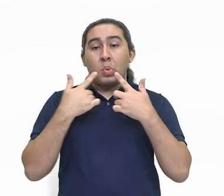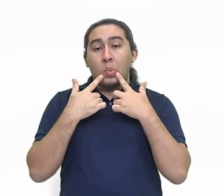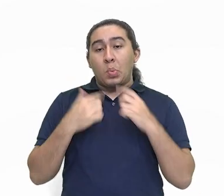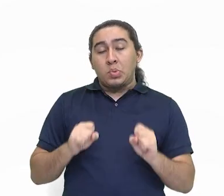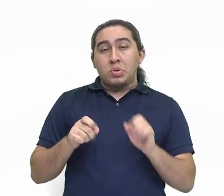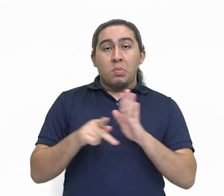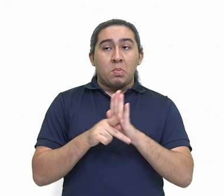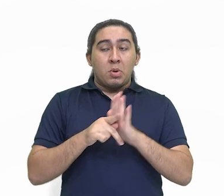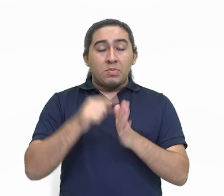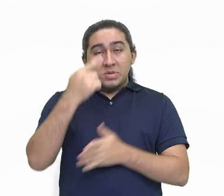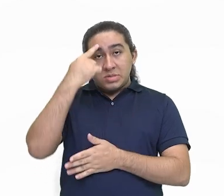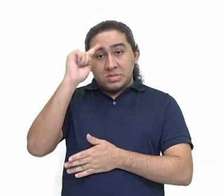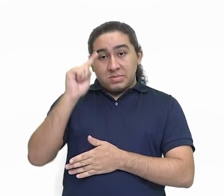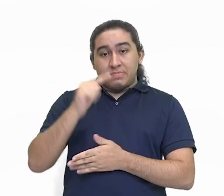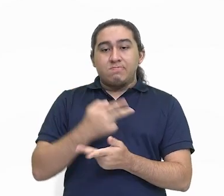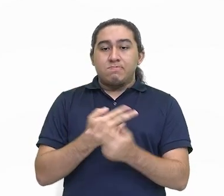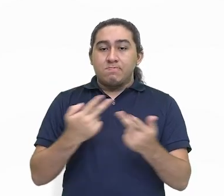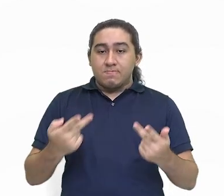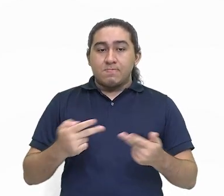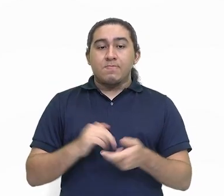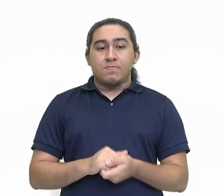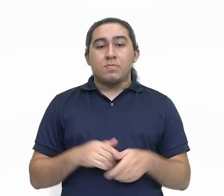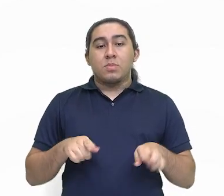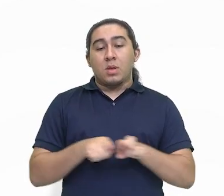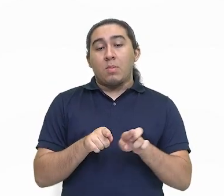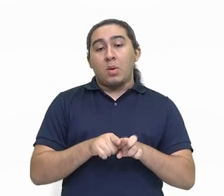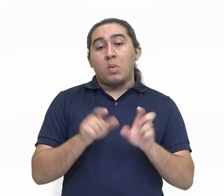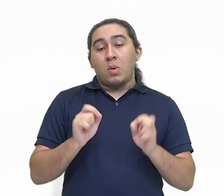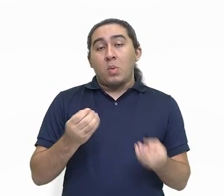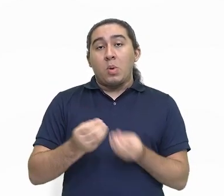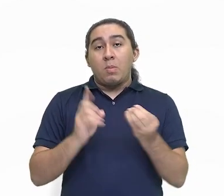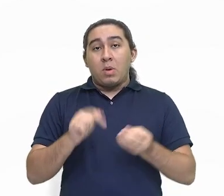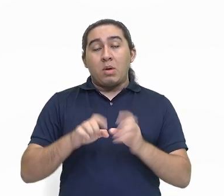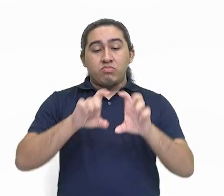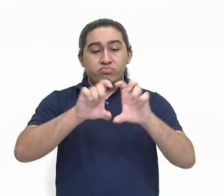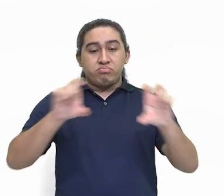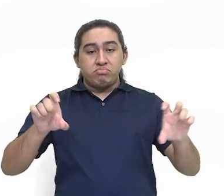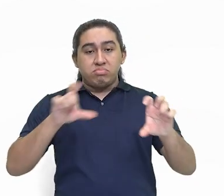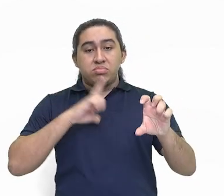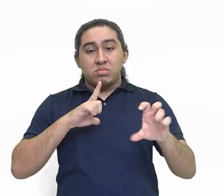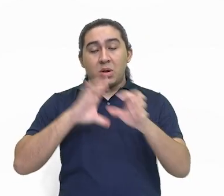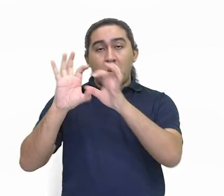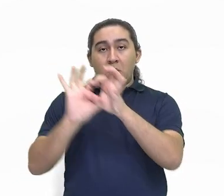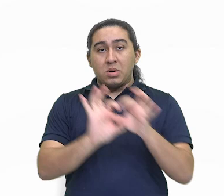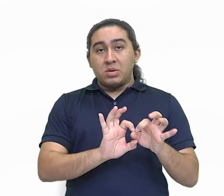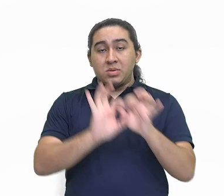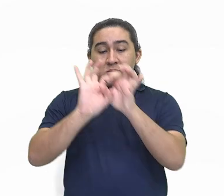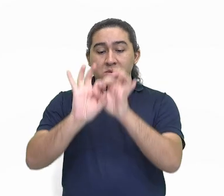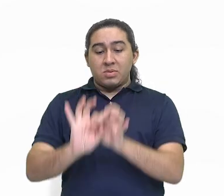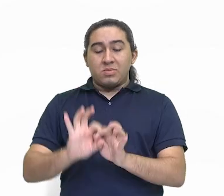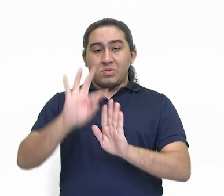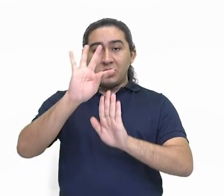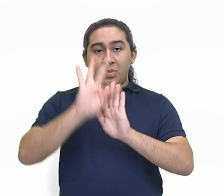de articulação de ideias, blocos de composição, coerência e coesão